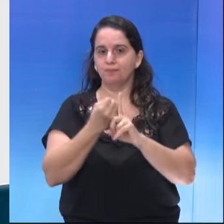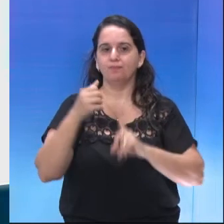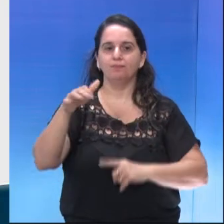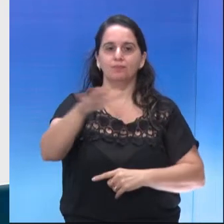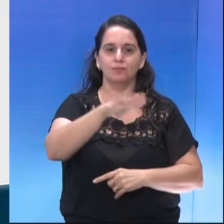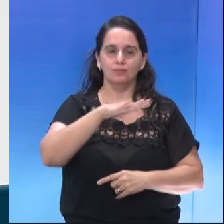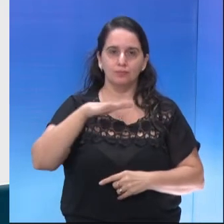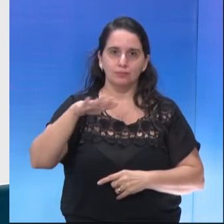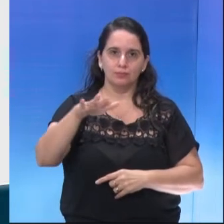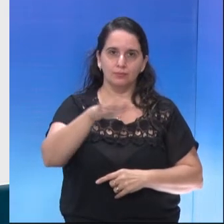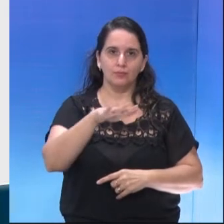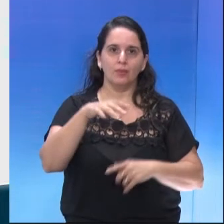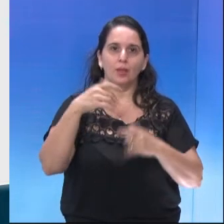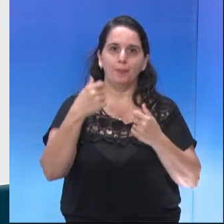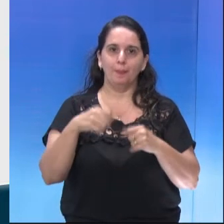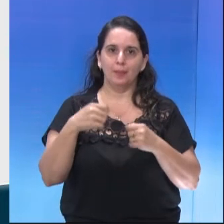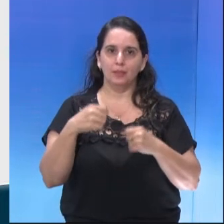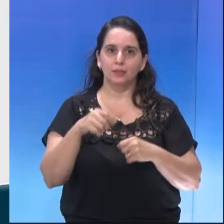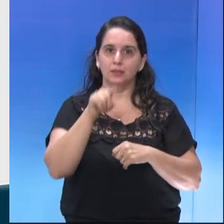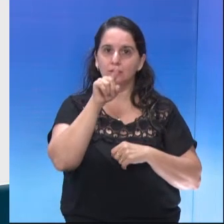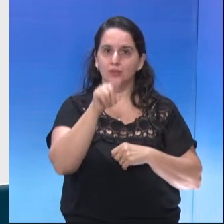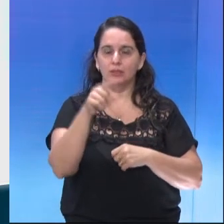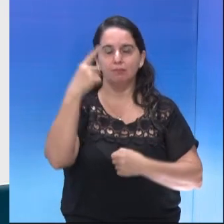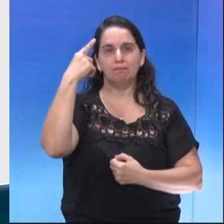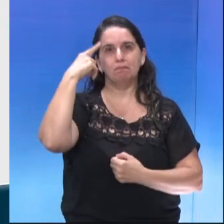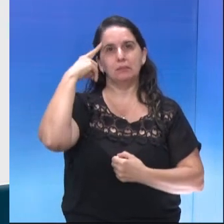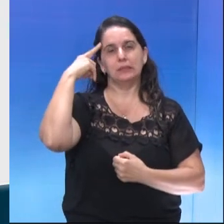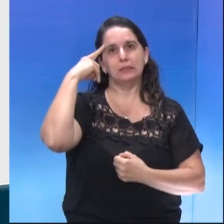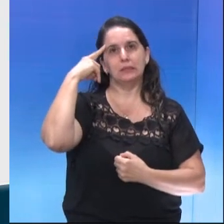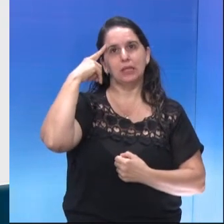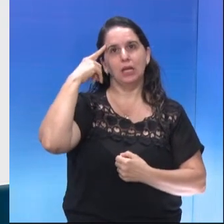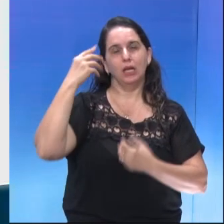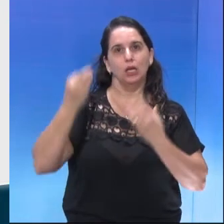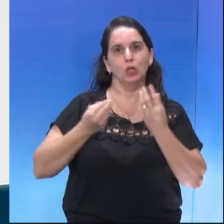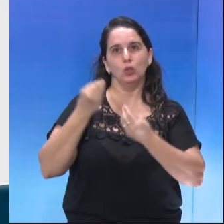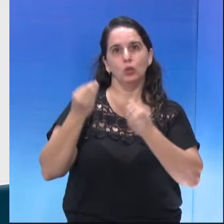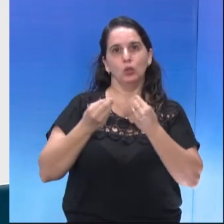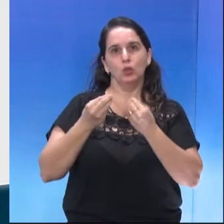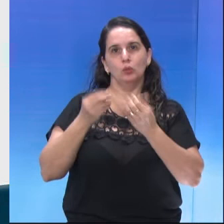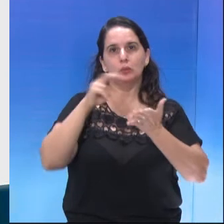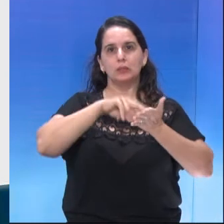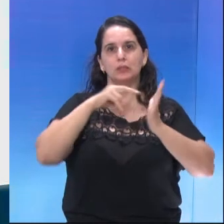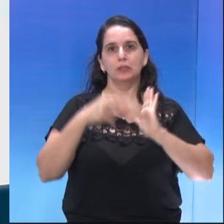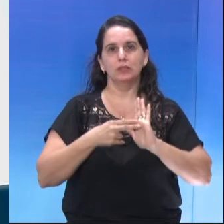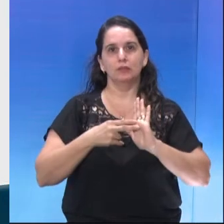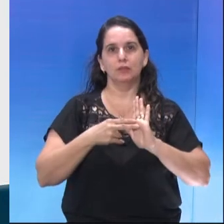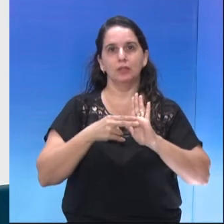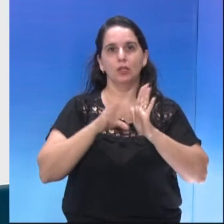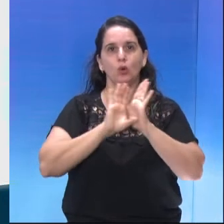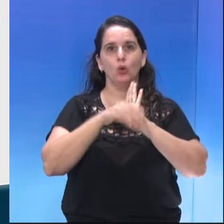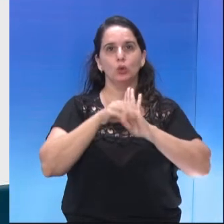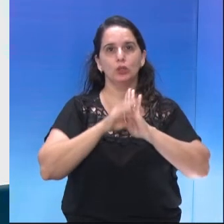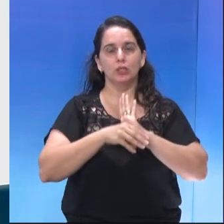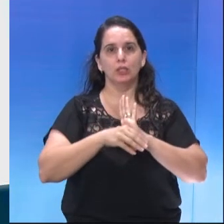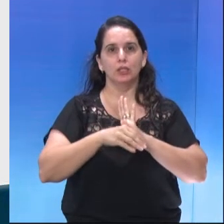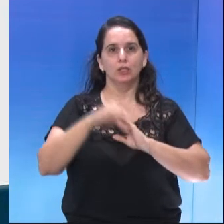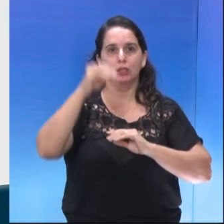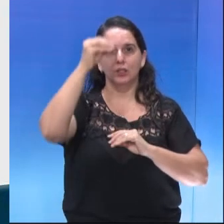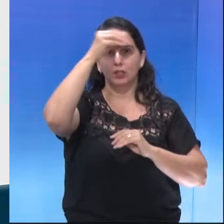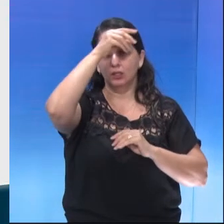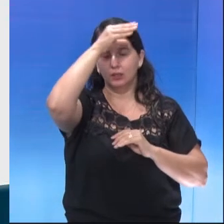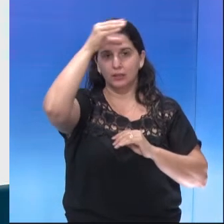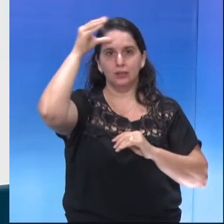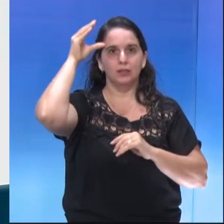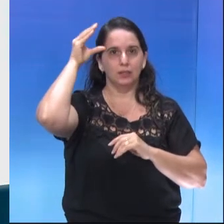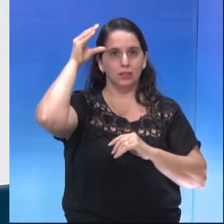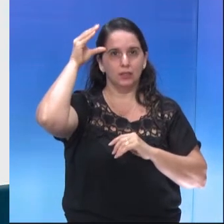tema, ele tem que levar você a pensar no conceito de cidadania, no conceito de um cidadão que sabe